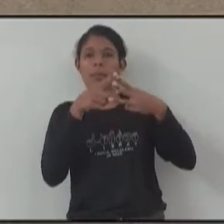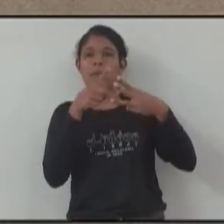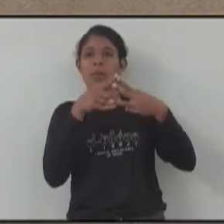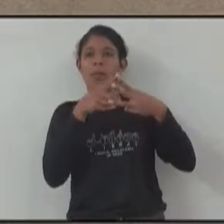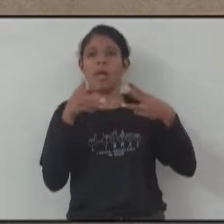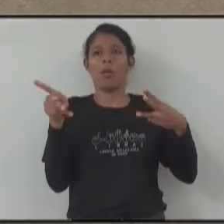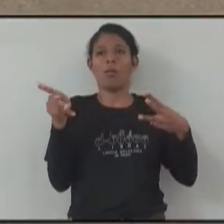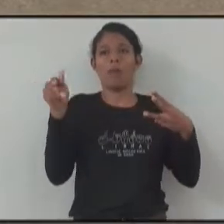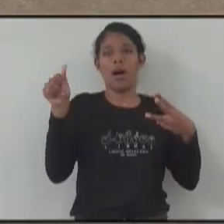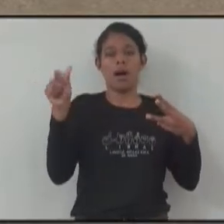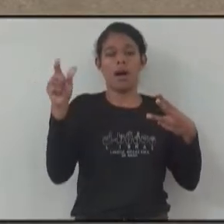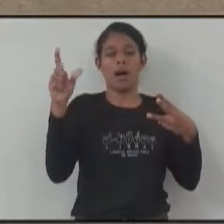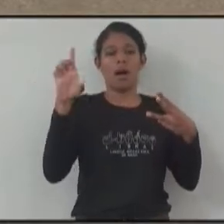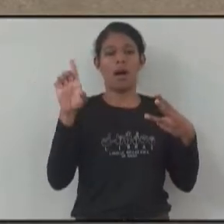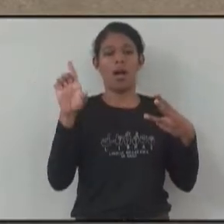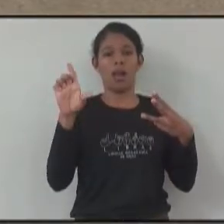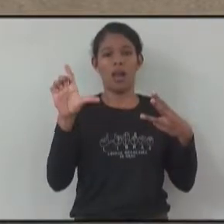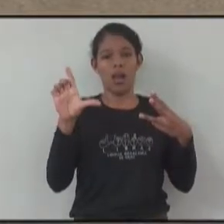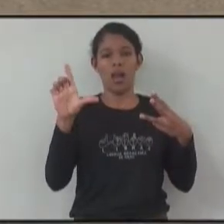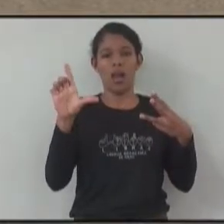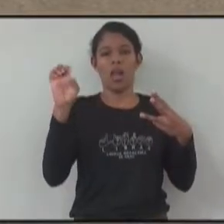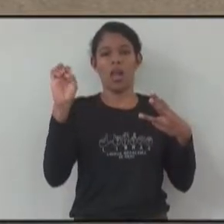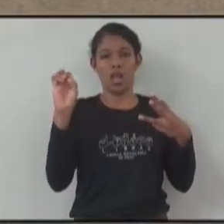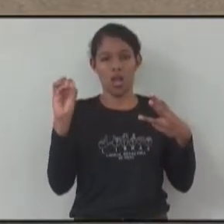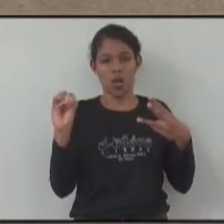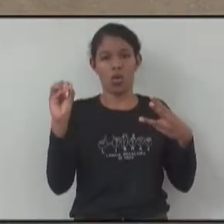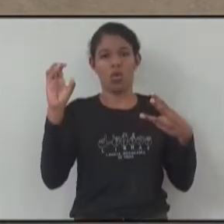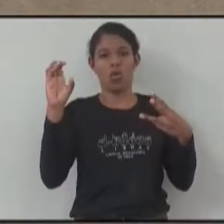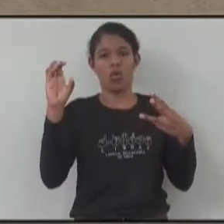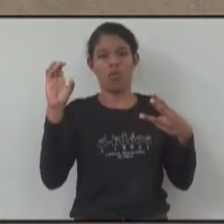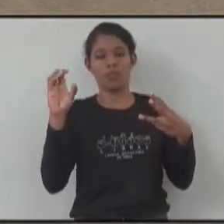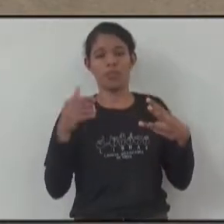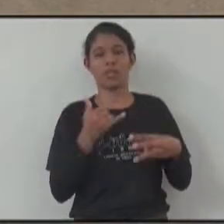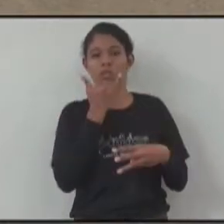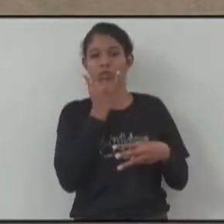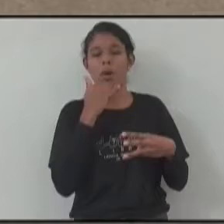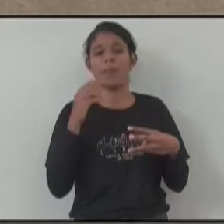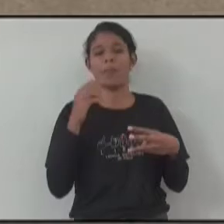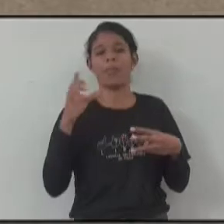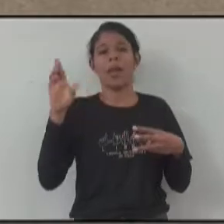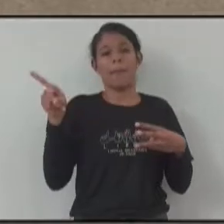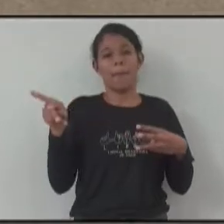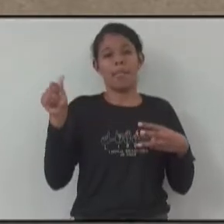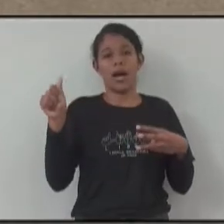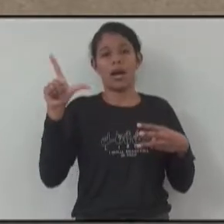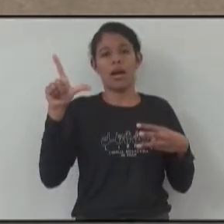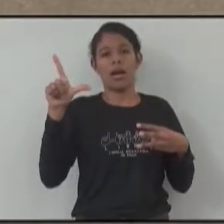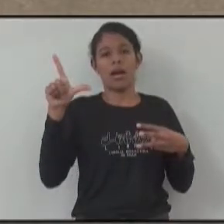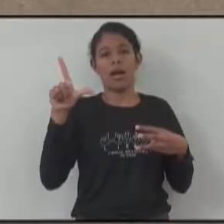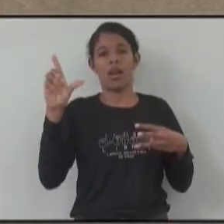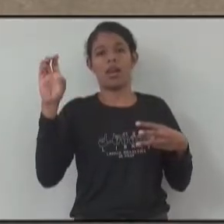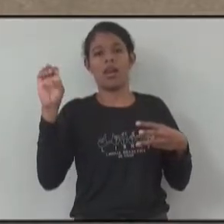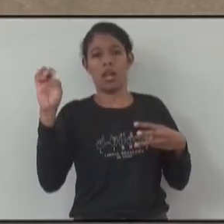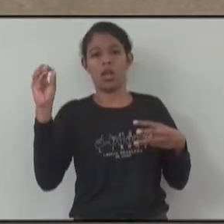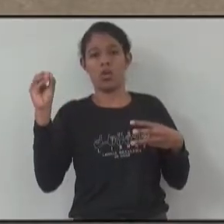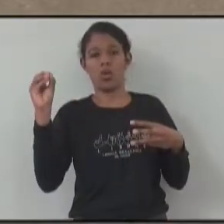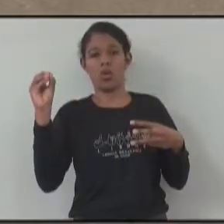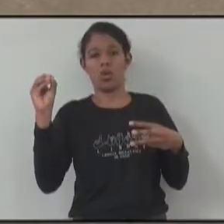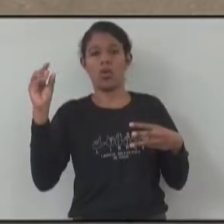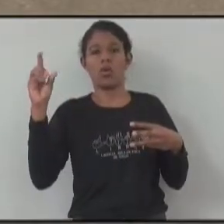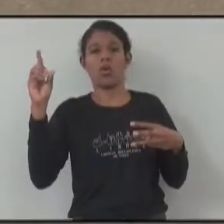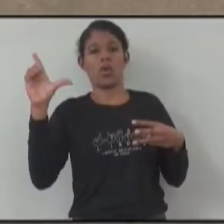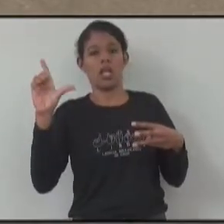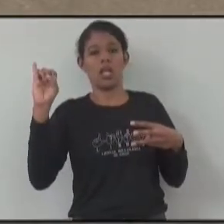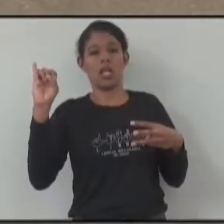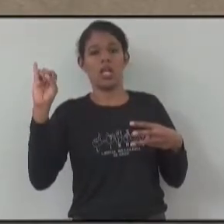caçadores, coletores, surge aqui as artes rupestres e também conseguem controlar o fogo. O Paleolítico,